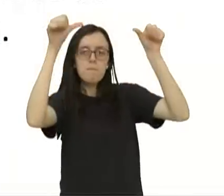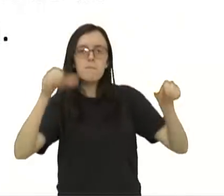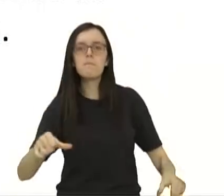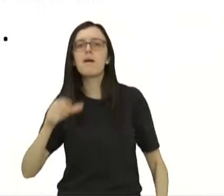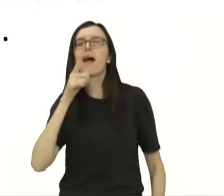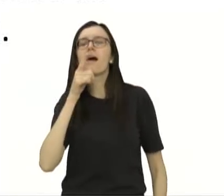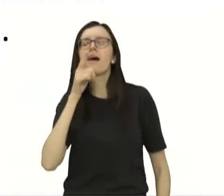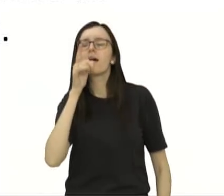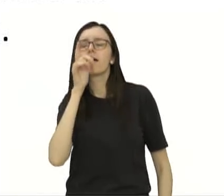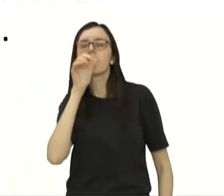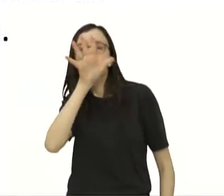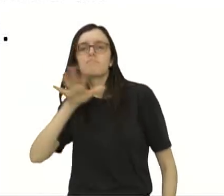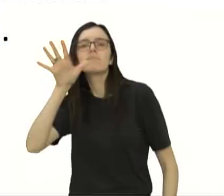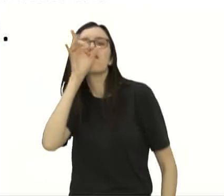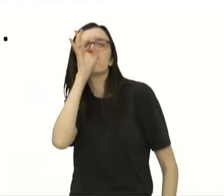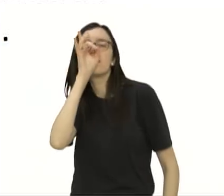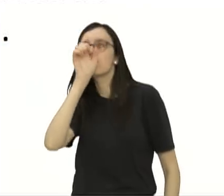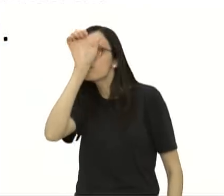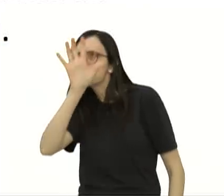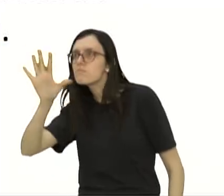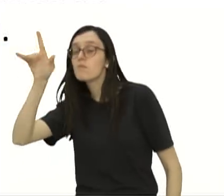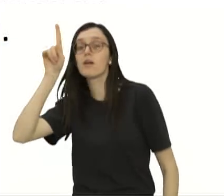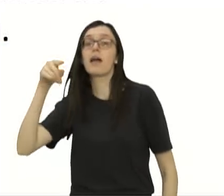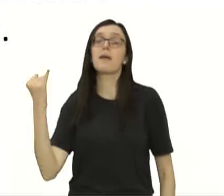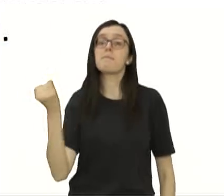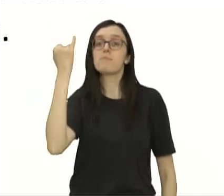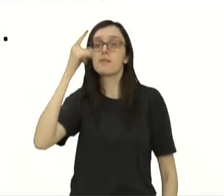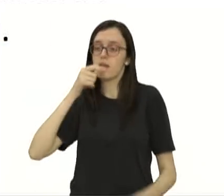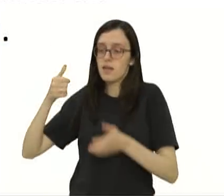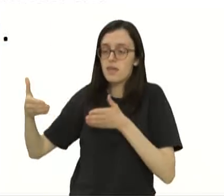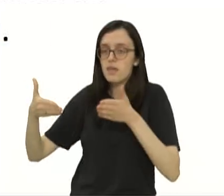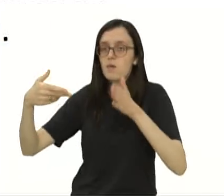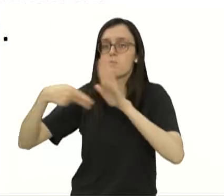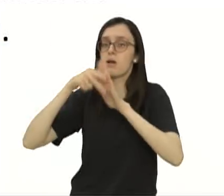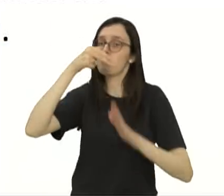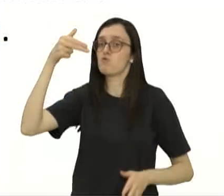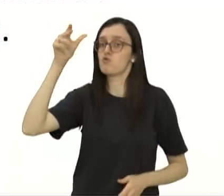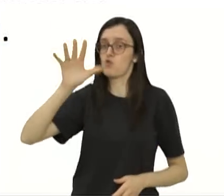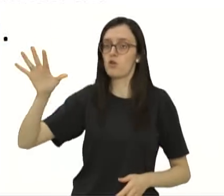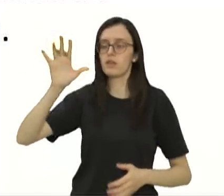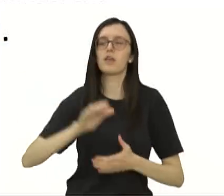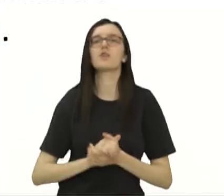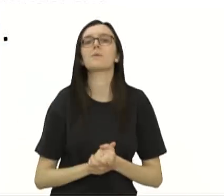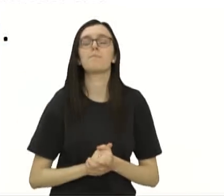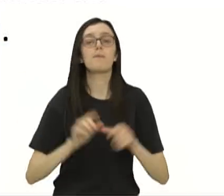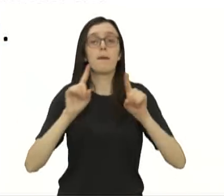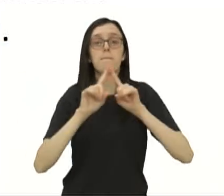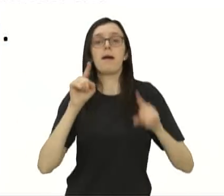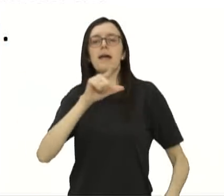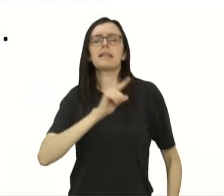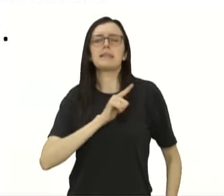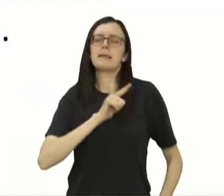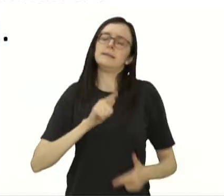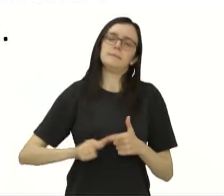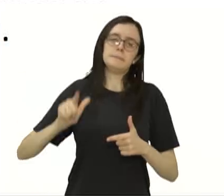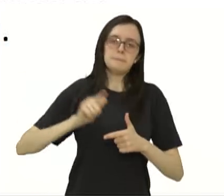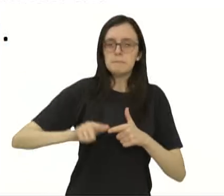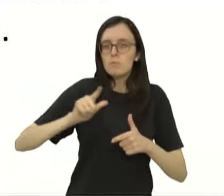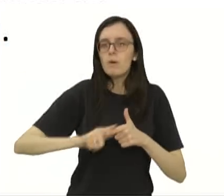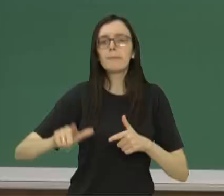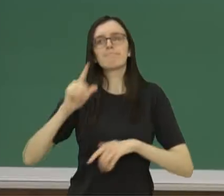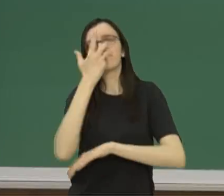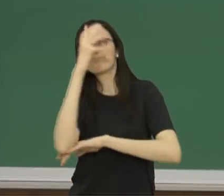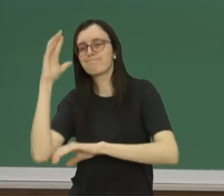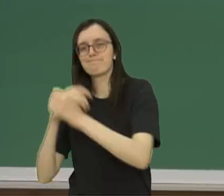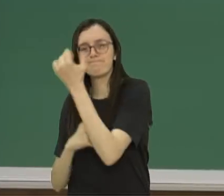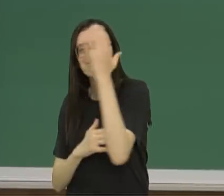né? Então, esse rio é muito importante para a região do Nordeste, né? Só que ele tem lá problemas, né,